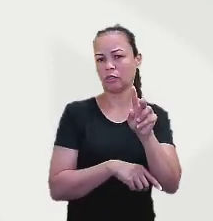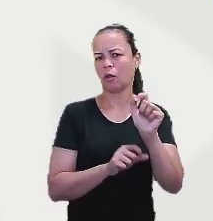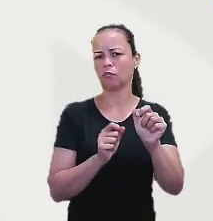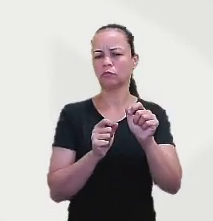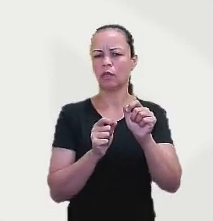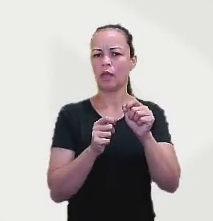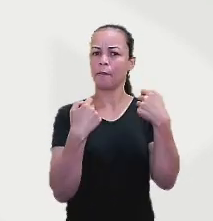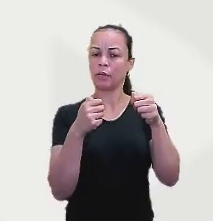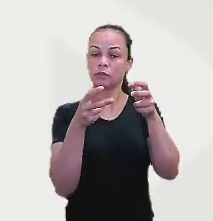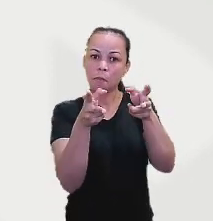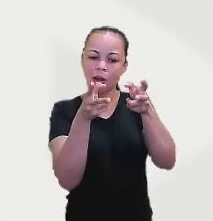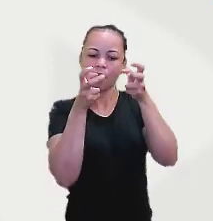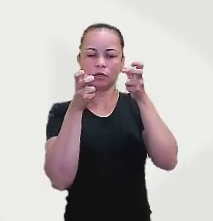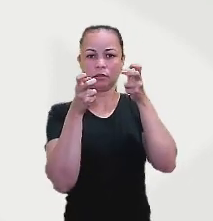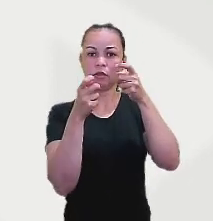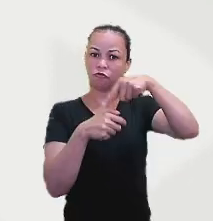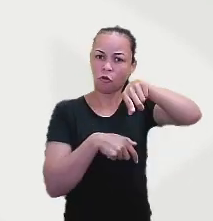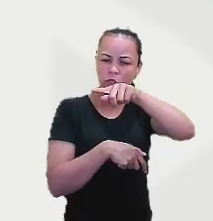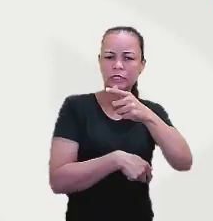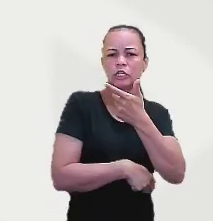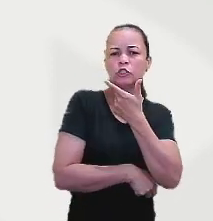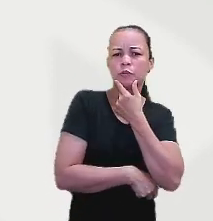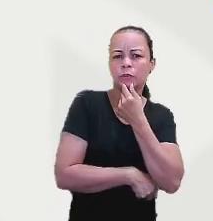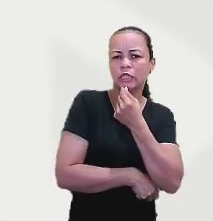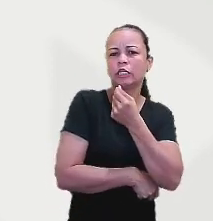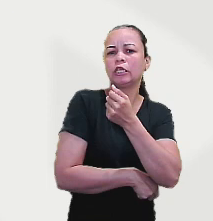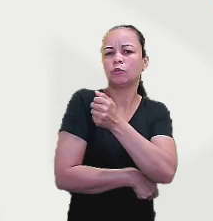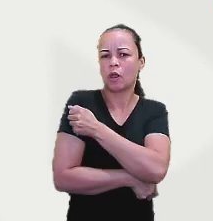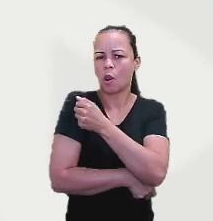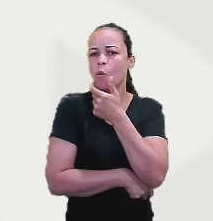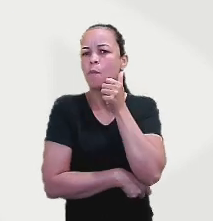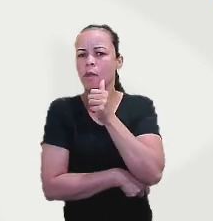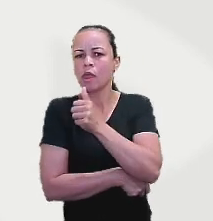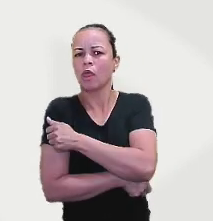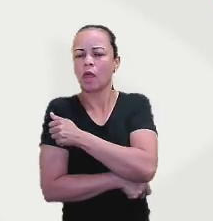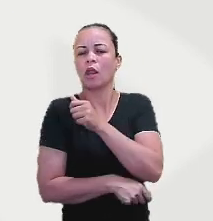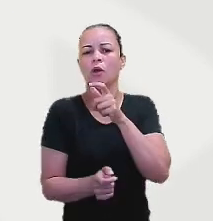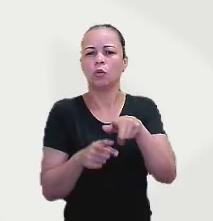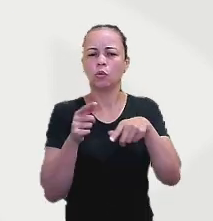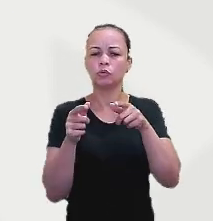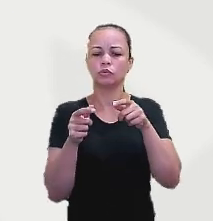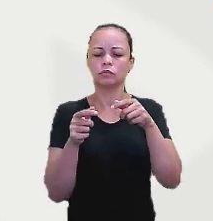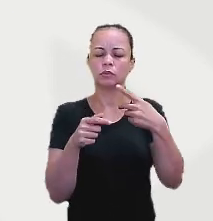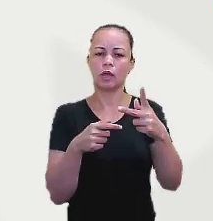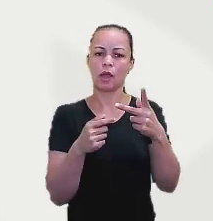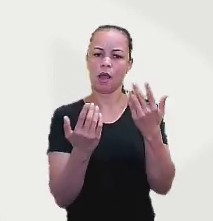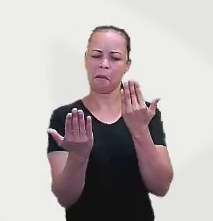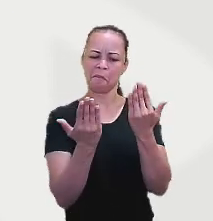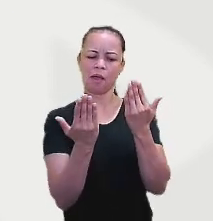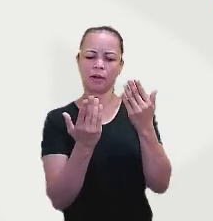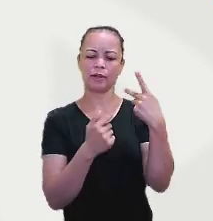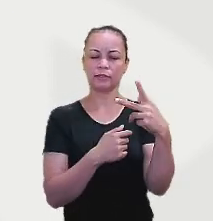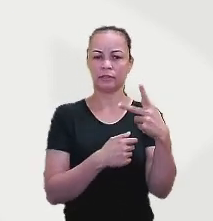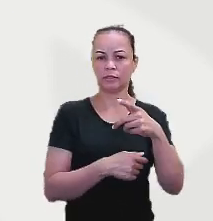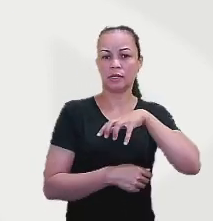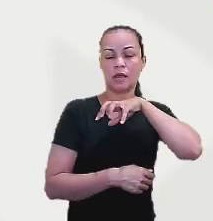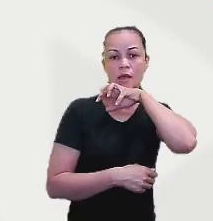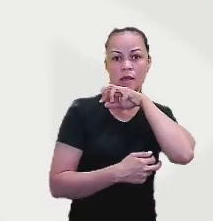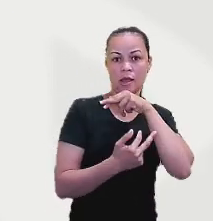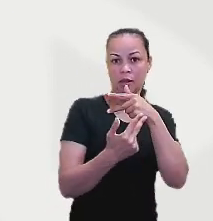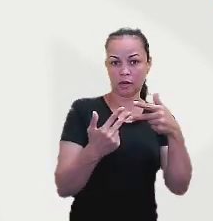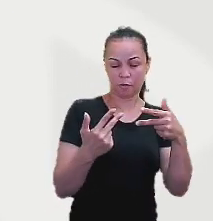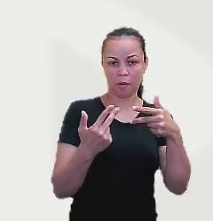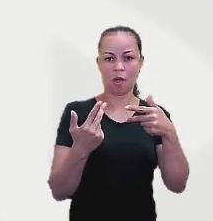atenção, aluno e aluno, monstrinho do meu coração, é diferenciar morfologicamente a aparência de uma célula animal, a aparência de uma